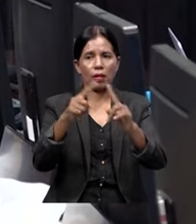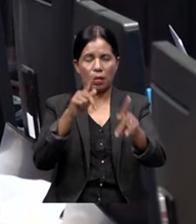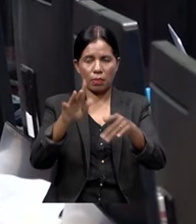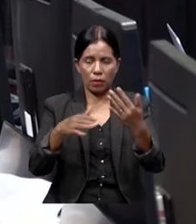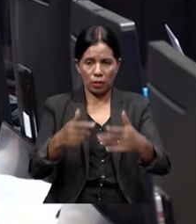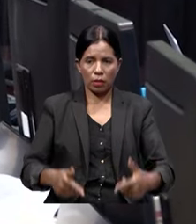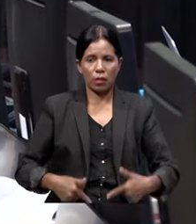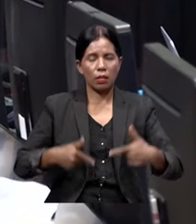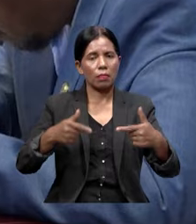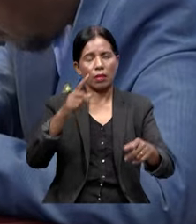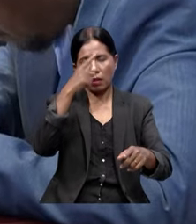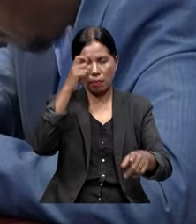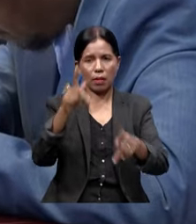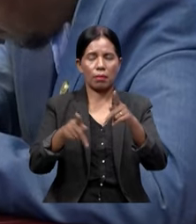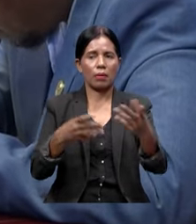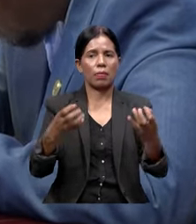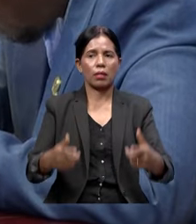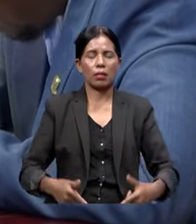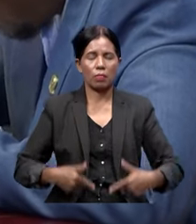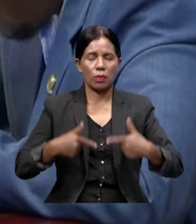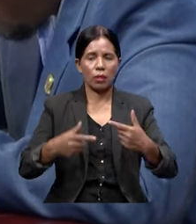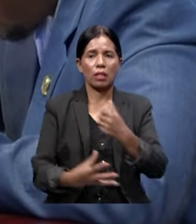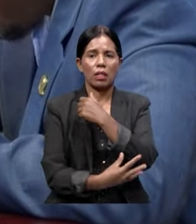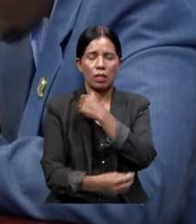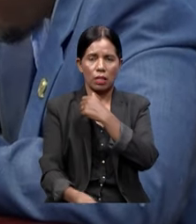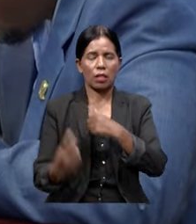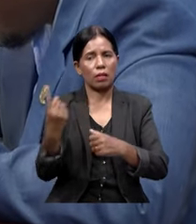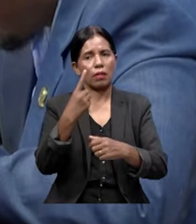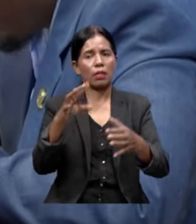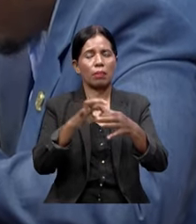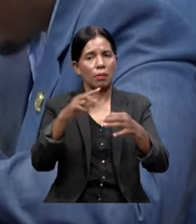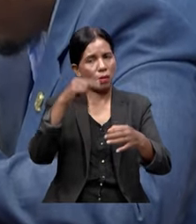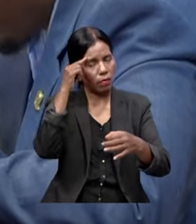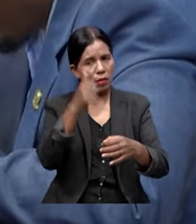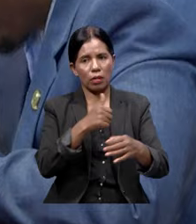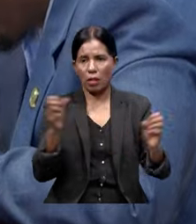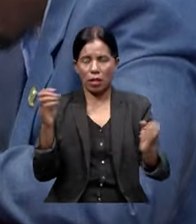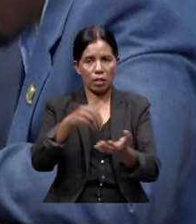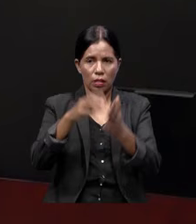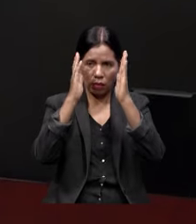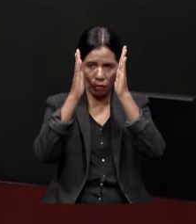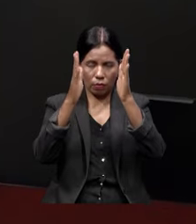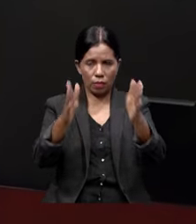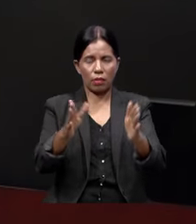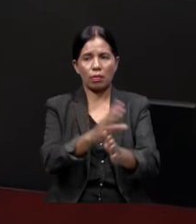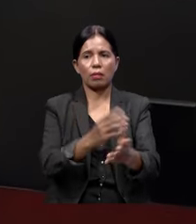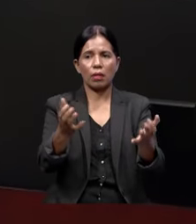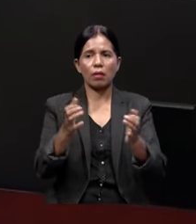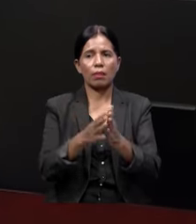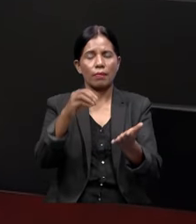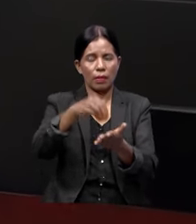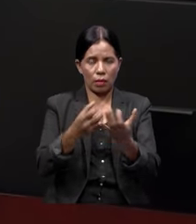Mores, também a maioria povo barak sem Mores e Requiak Nelaran, mas bem membro governo balun lá tal prioridade para interesse comum, tal